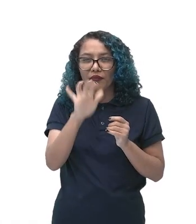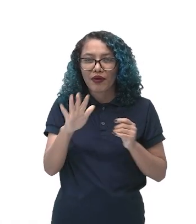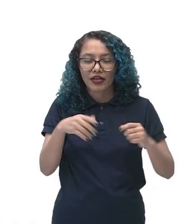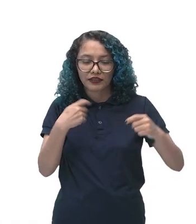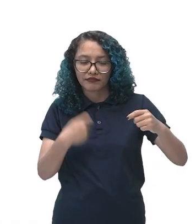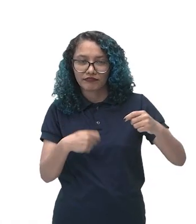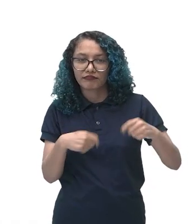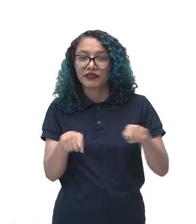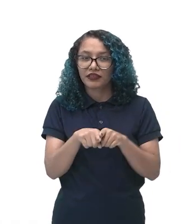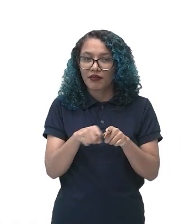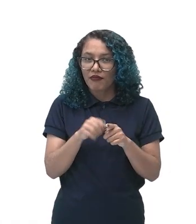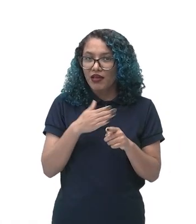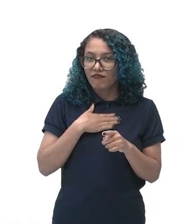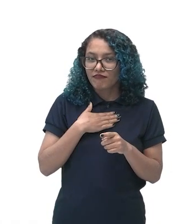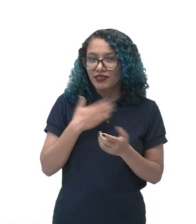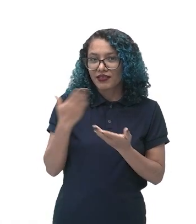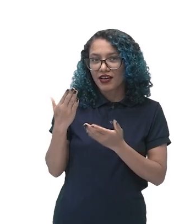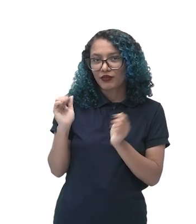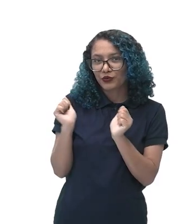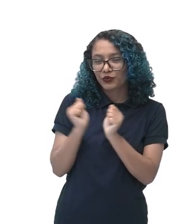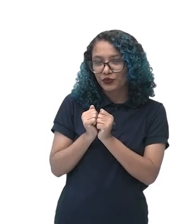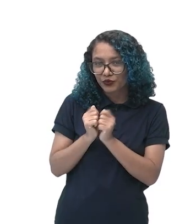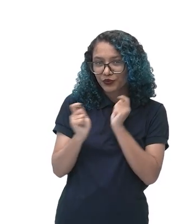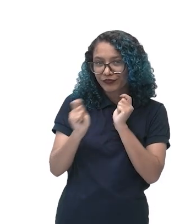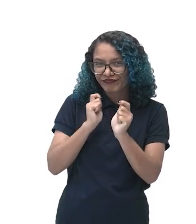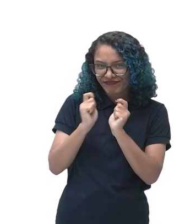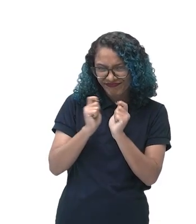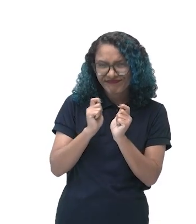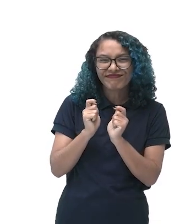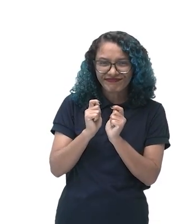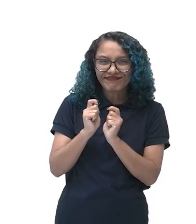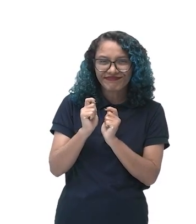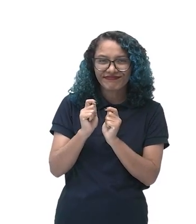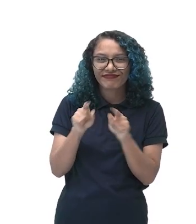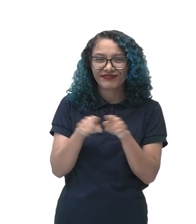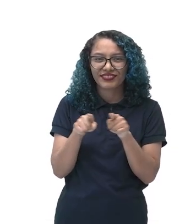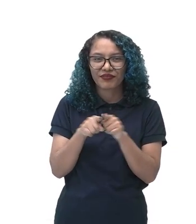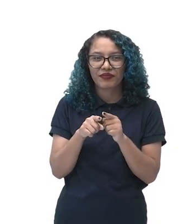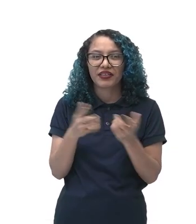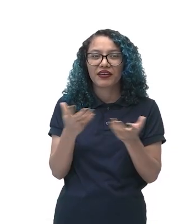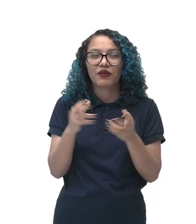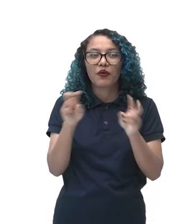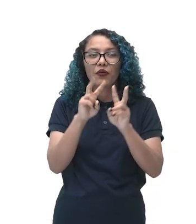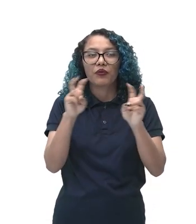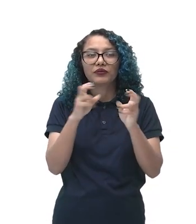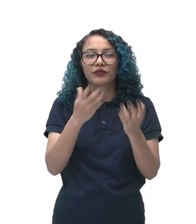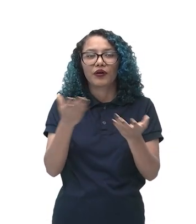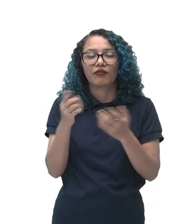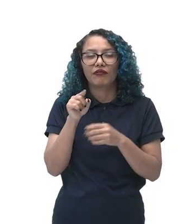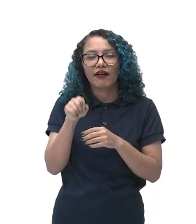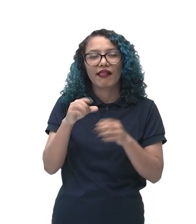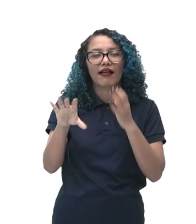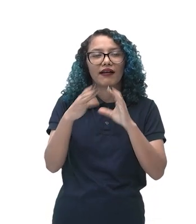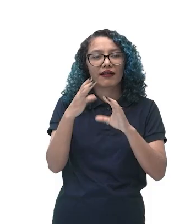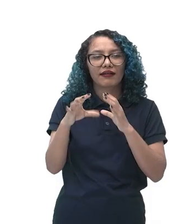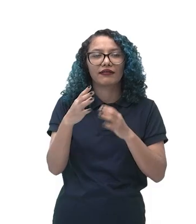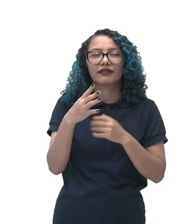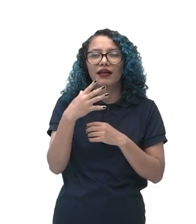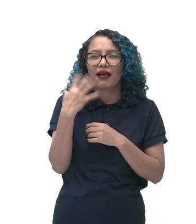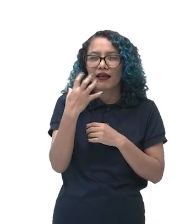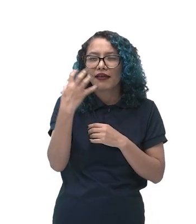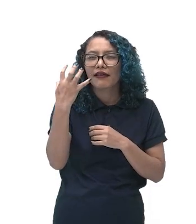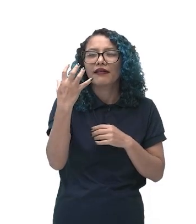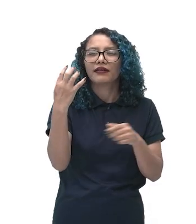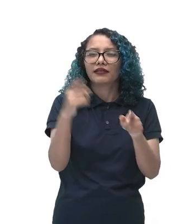uma imagem minha fazendo essa entrevista, não é? E aí tem o título, ela canta, encanta e